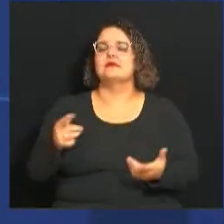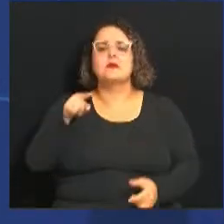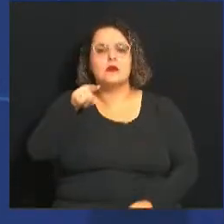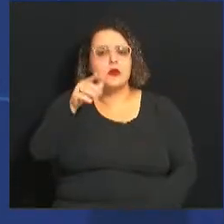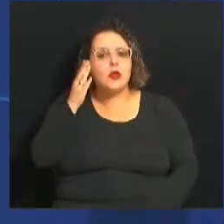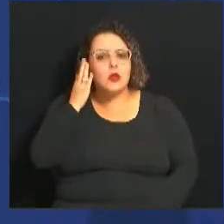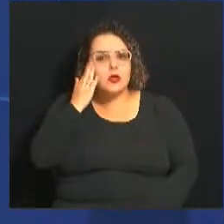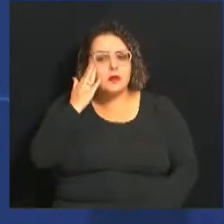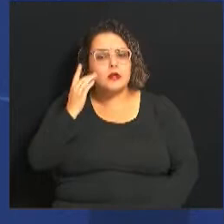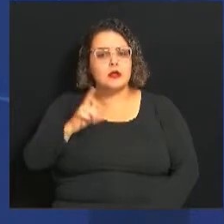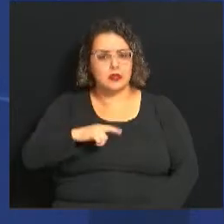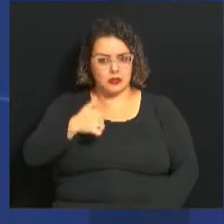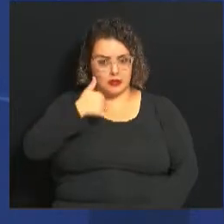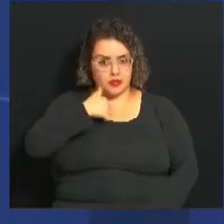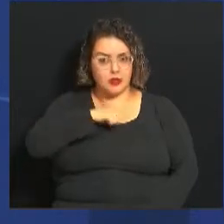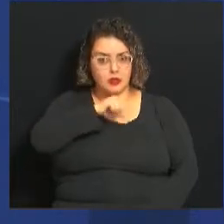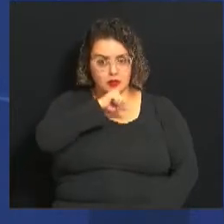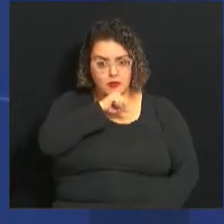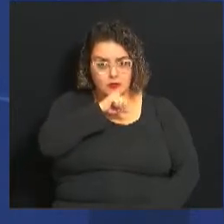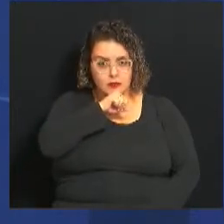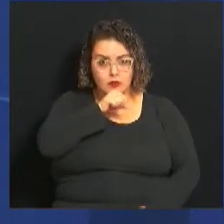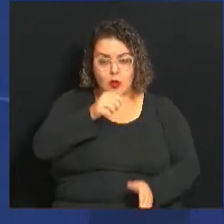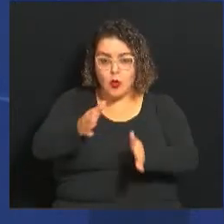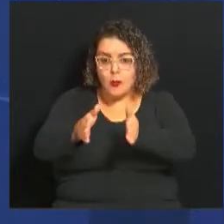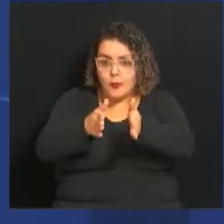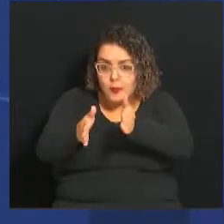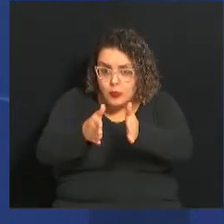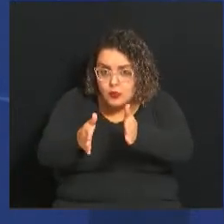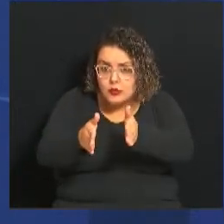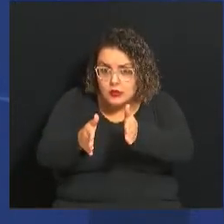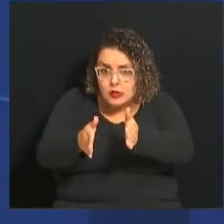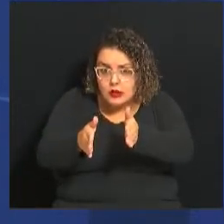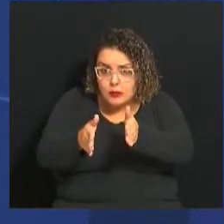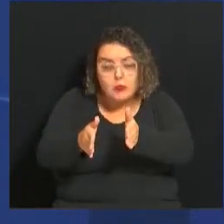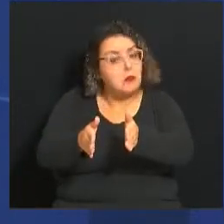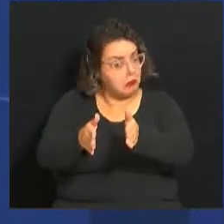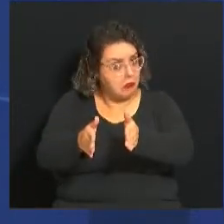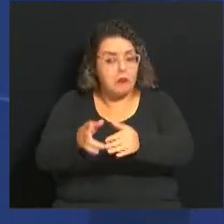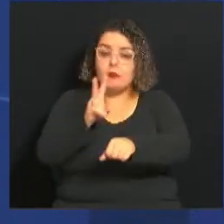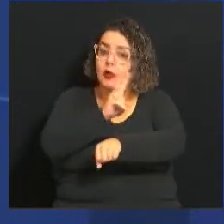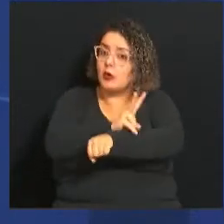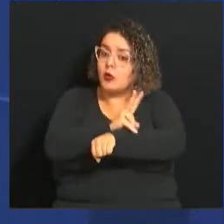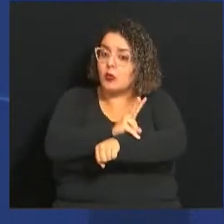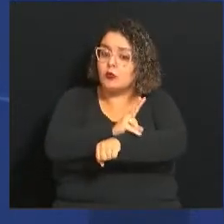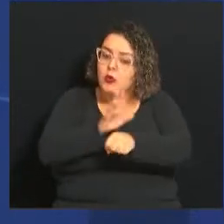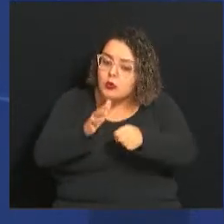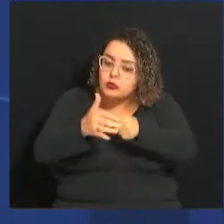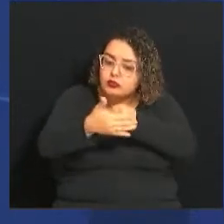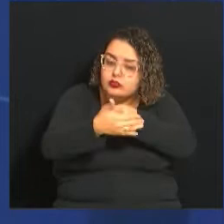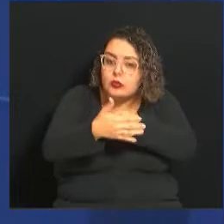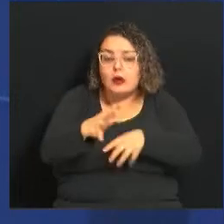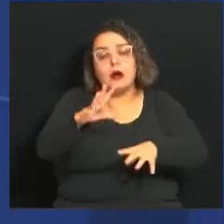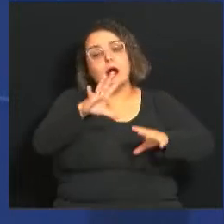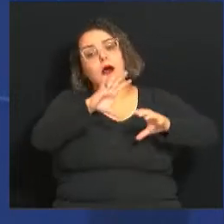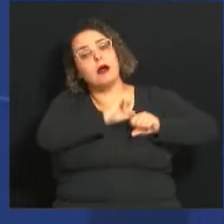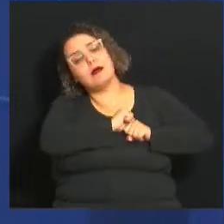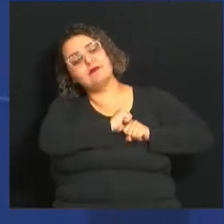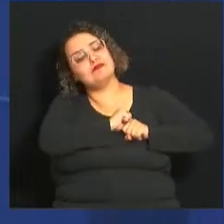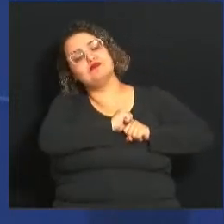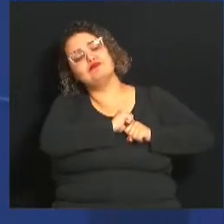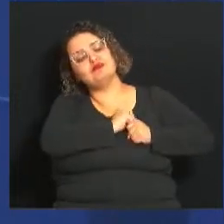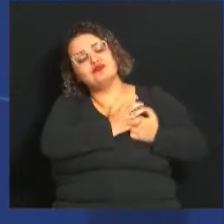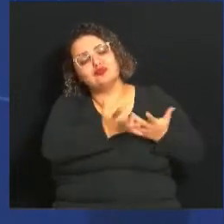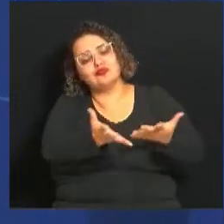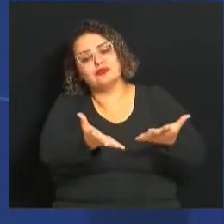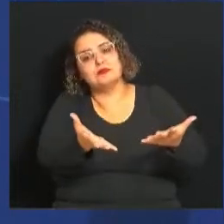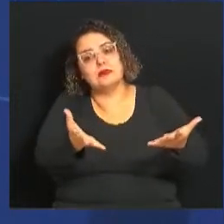tem mães que são por tempo determinado? Elas cuidam, protegem, amam, só que chega um